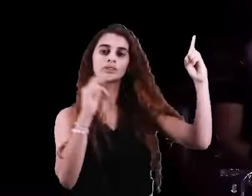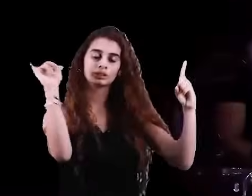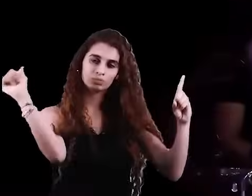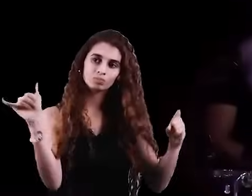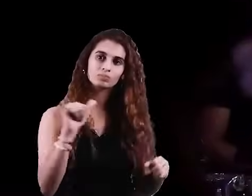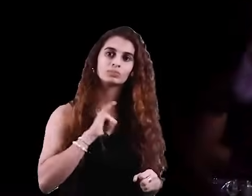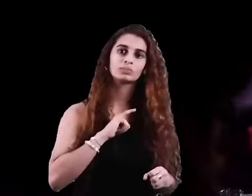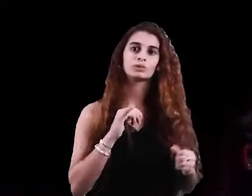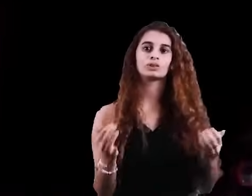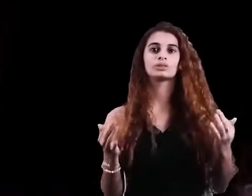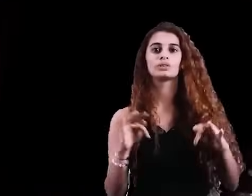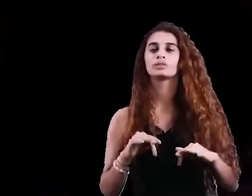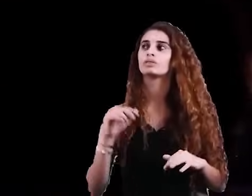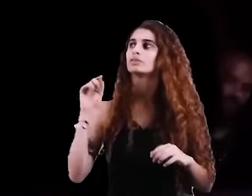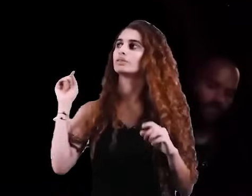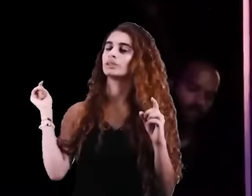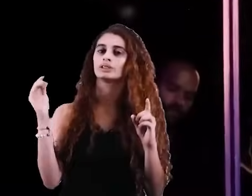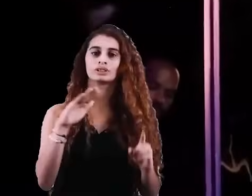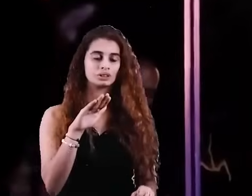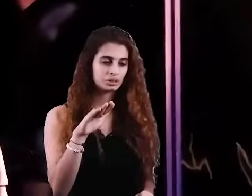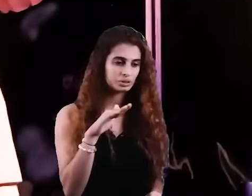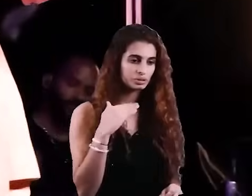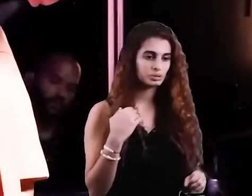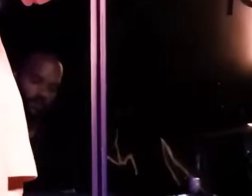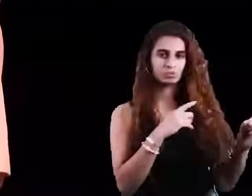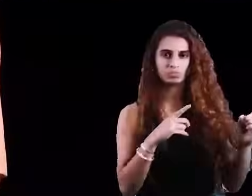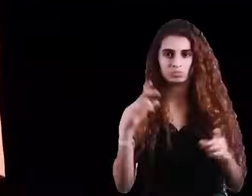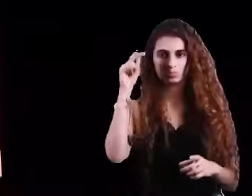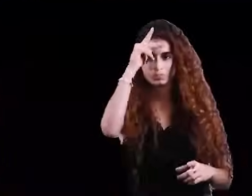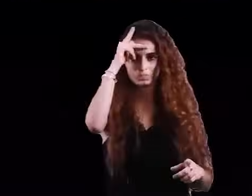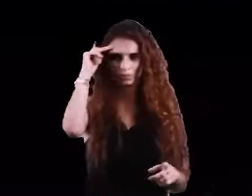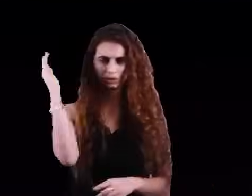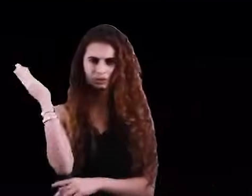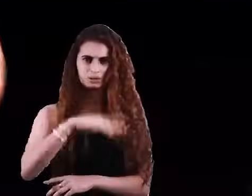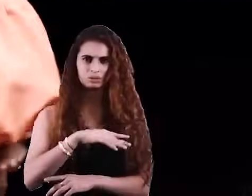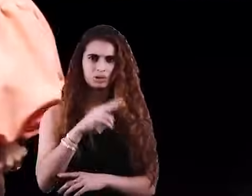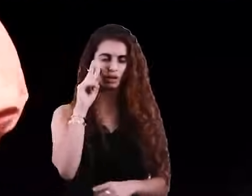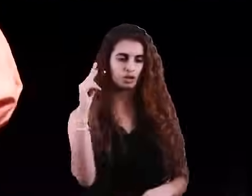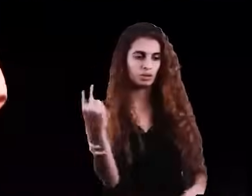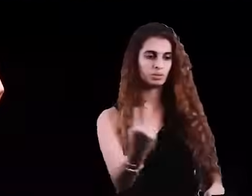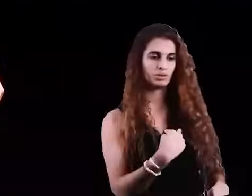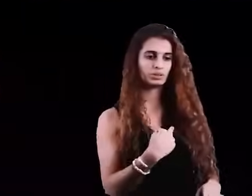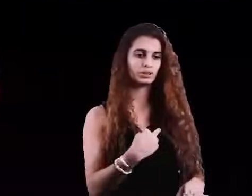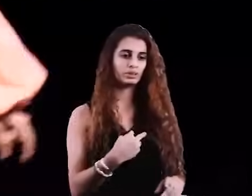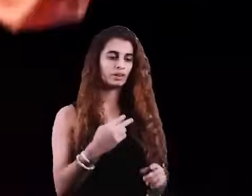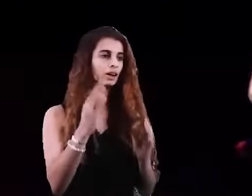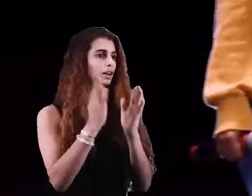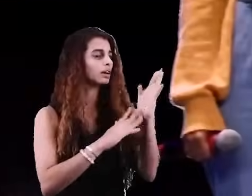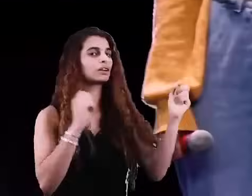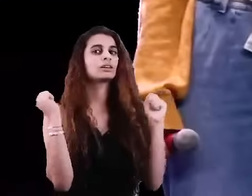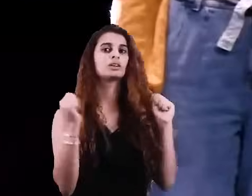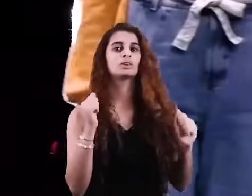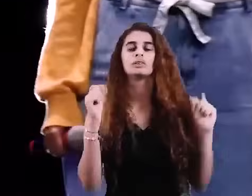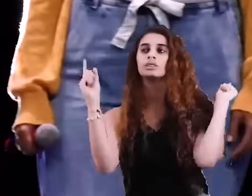no fim, um assassino vai olhar para você e vai dizer: louvado seja Deus pela sua vida.